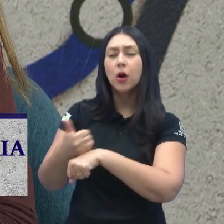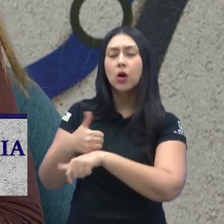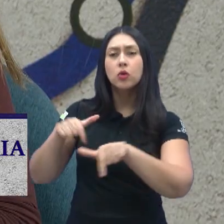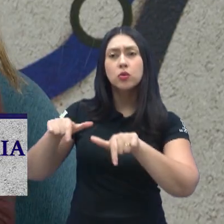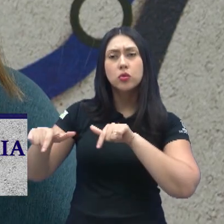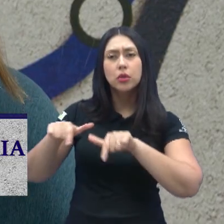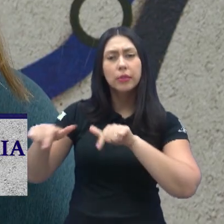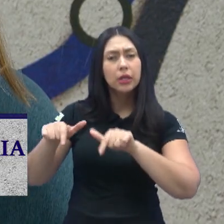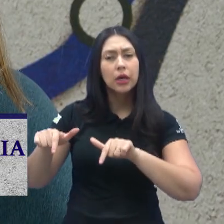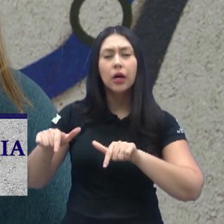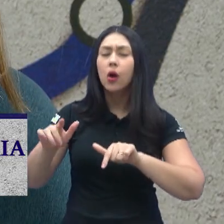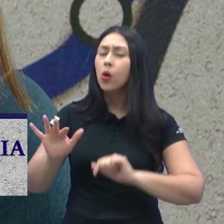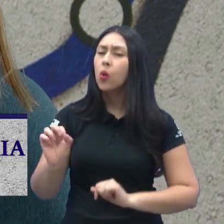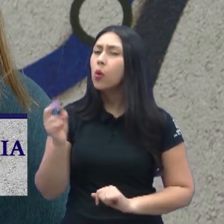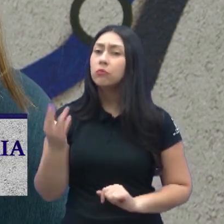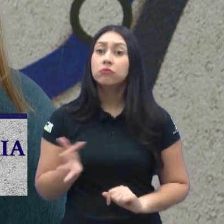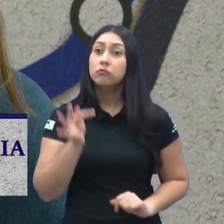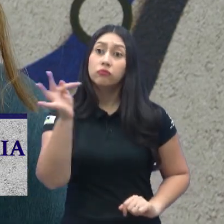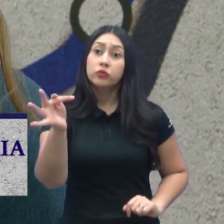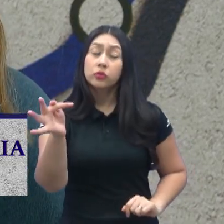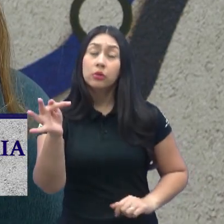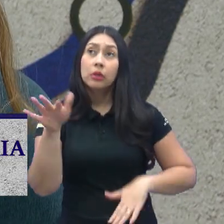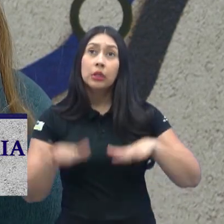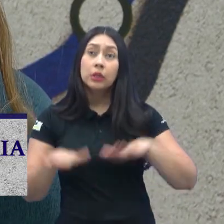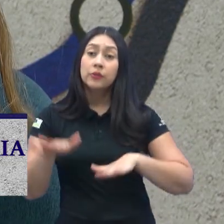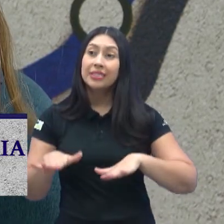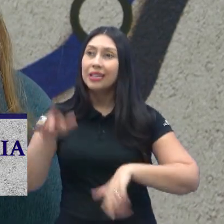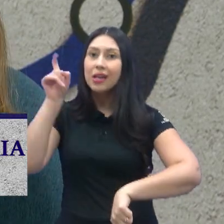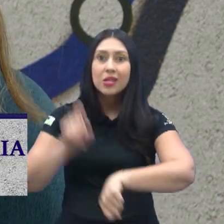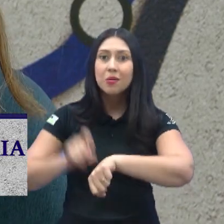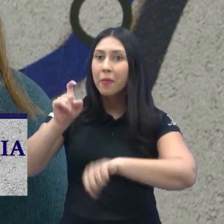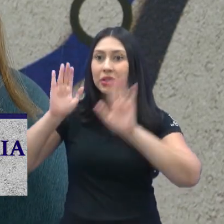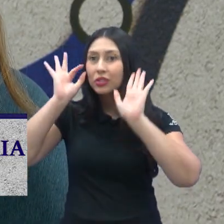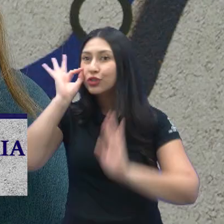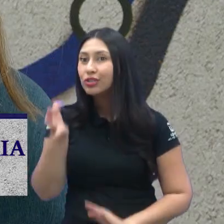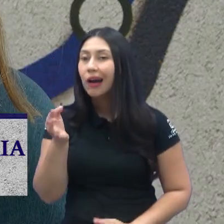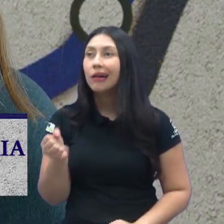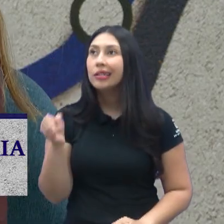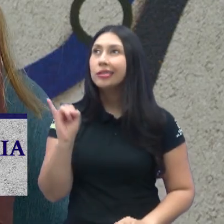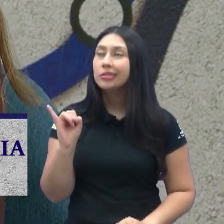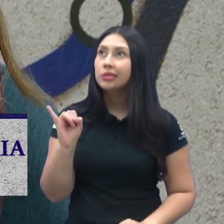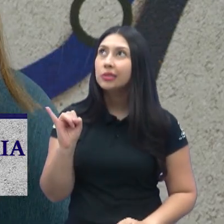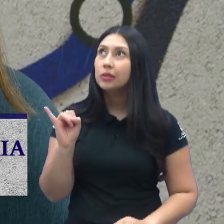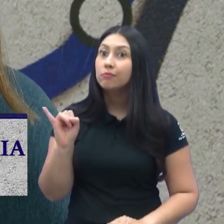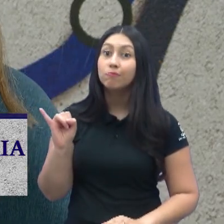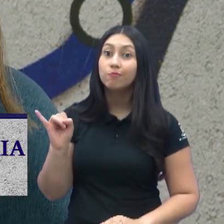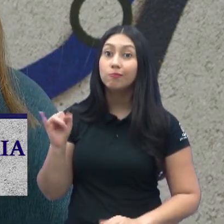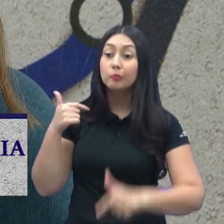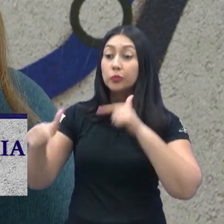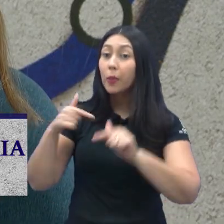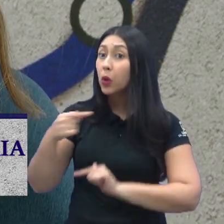no futuro, ou pode ser também no momento presente, né, se ele estiver impedido de trabalhar por